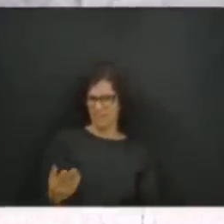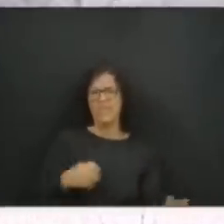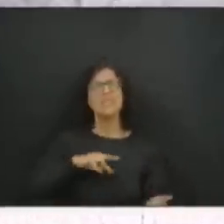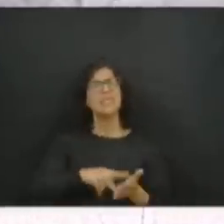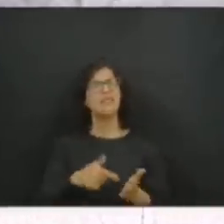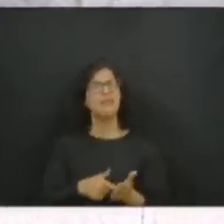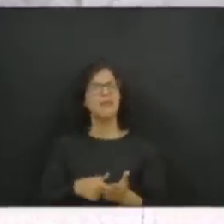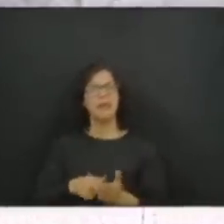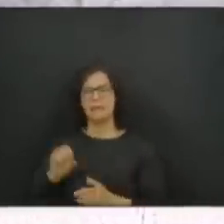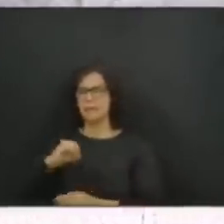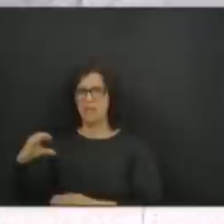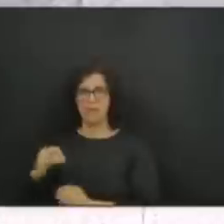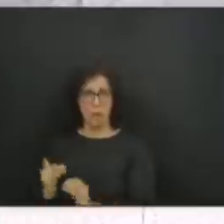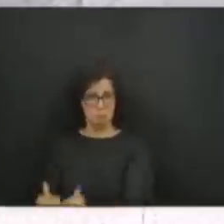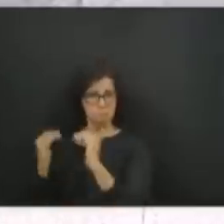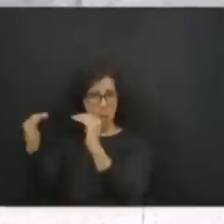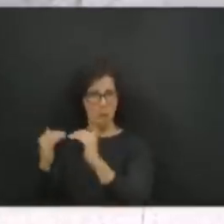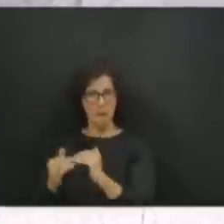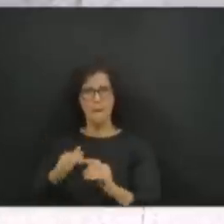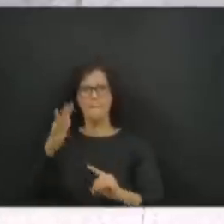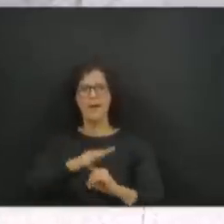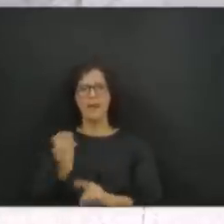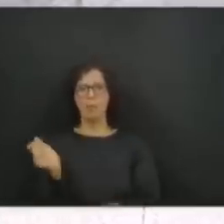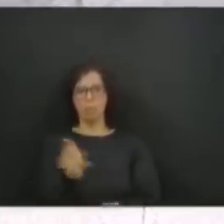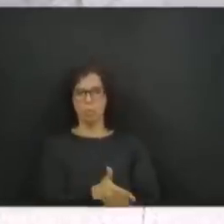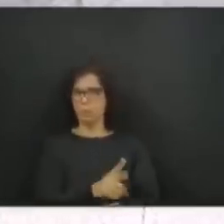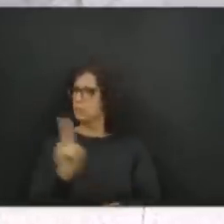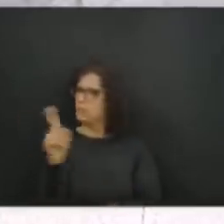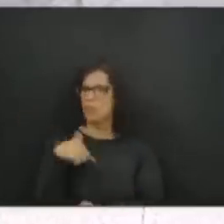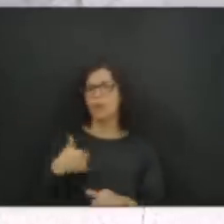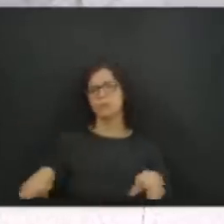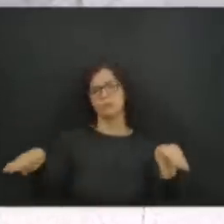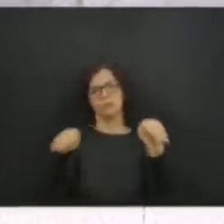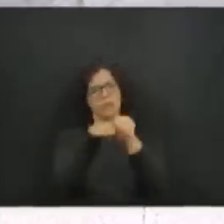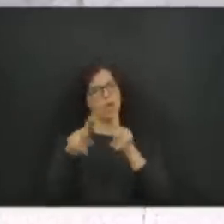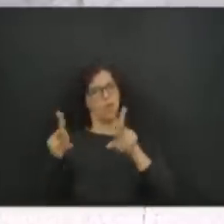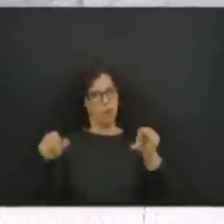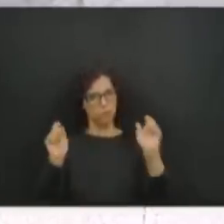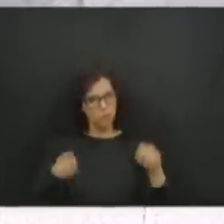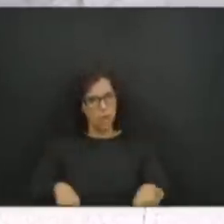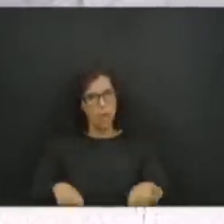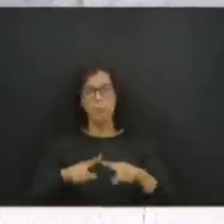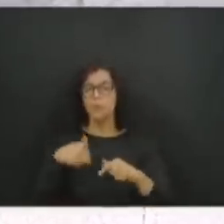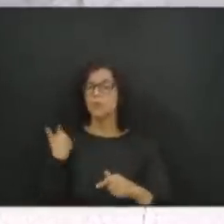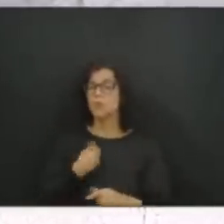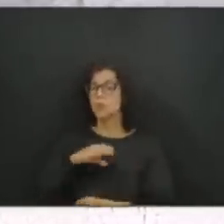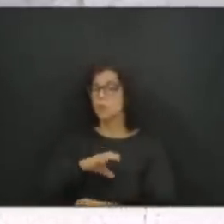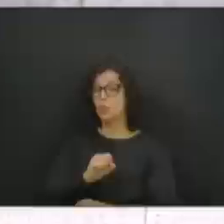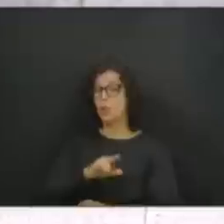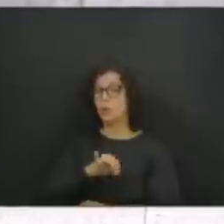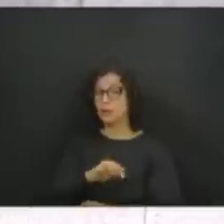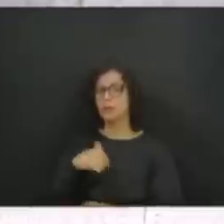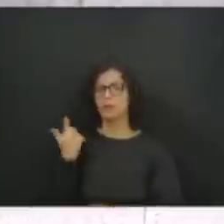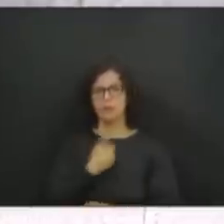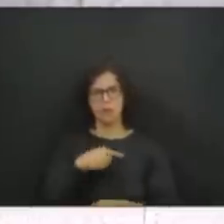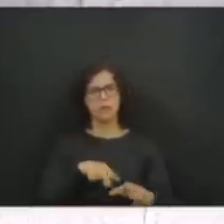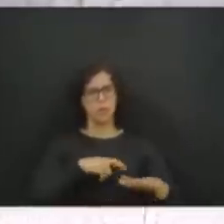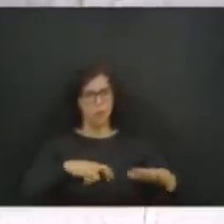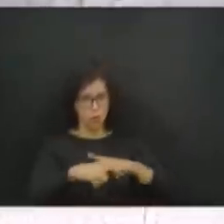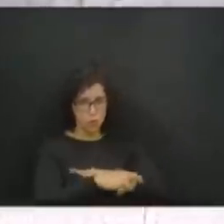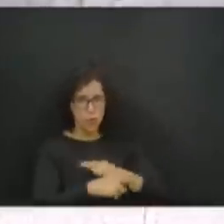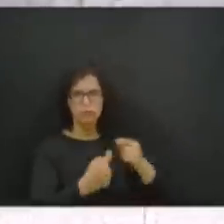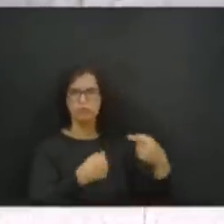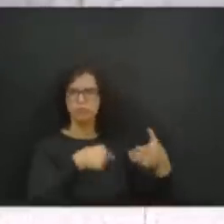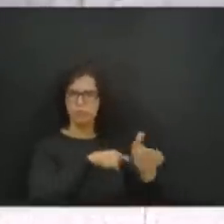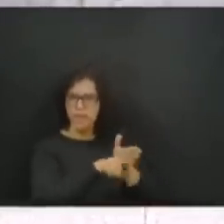temos que investir no litoral E essas obras todas são obras importantes agora ocolite é um órgão importante consultivo